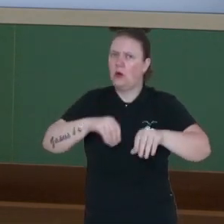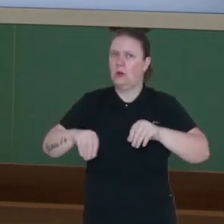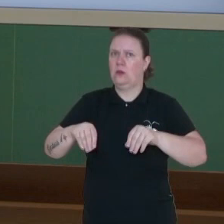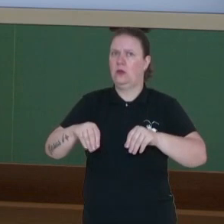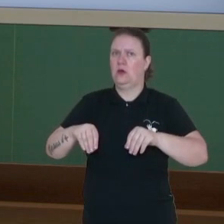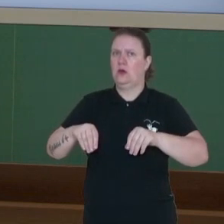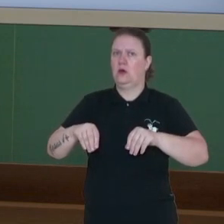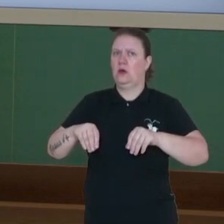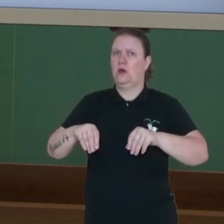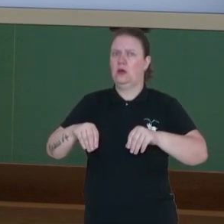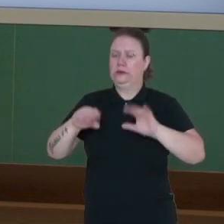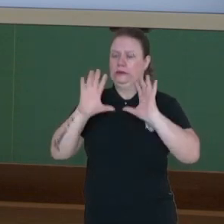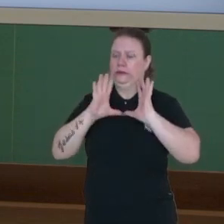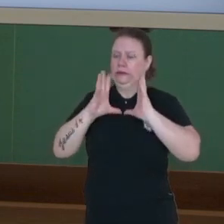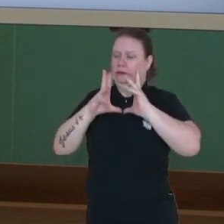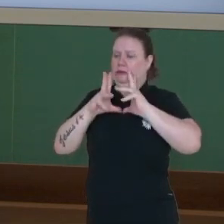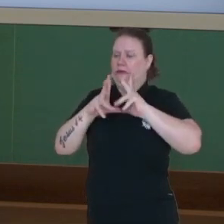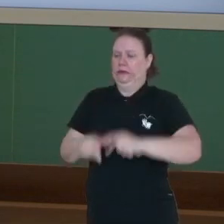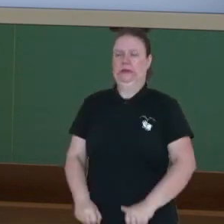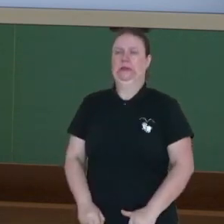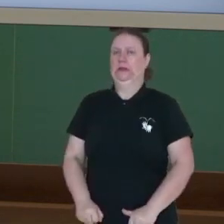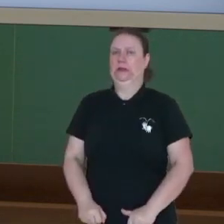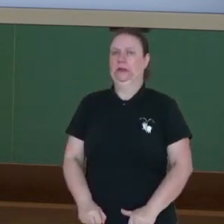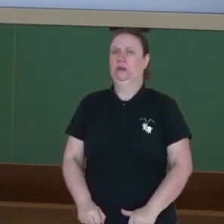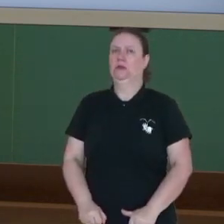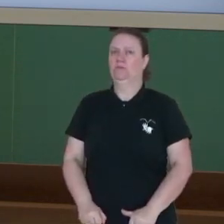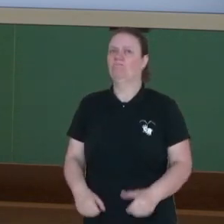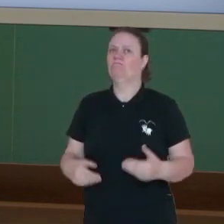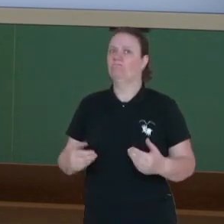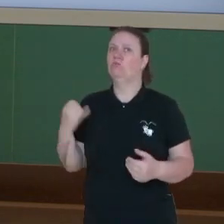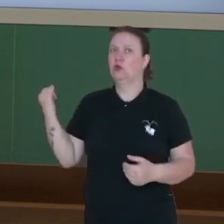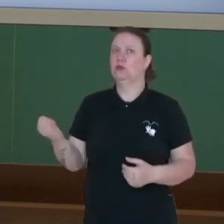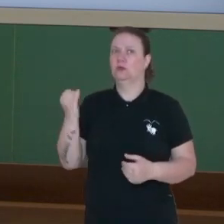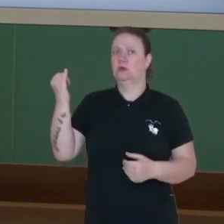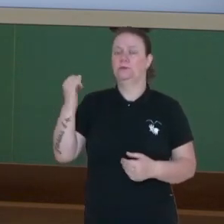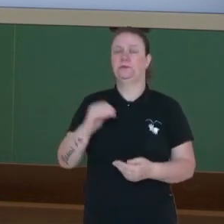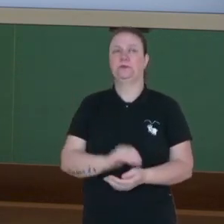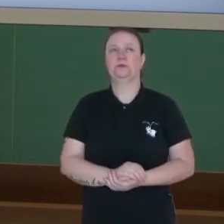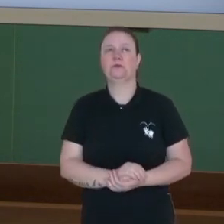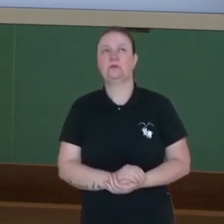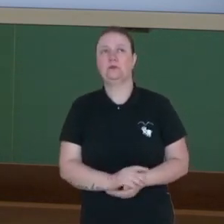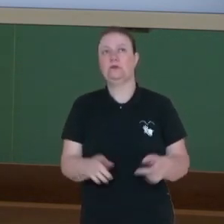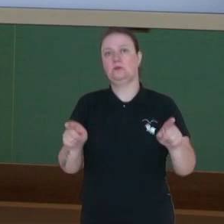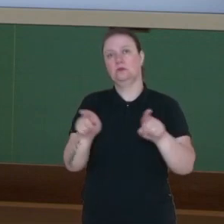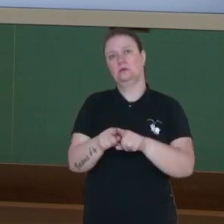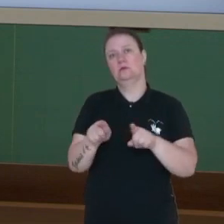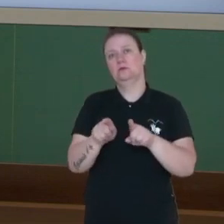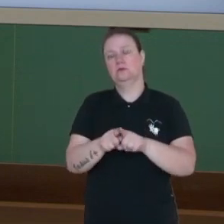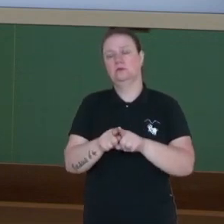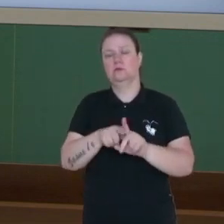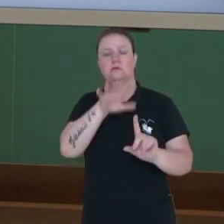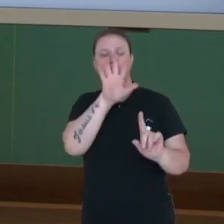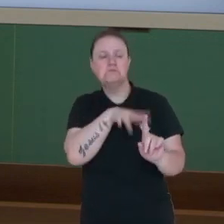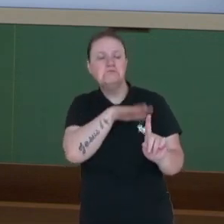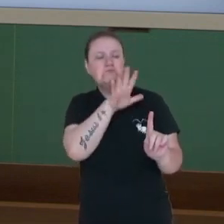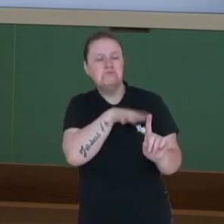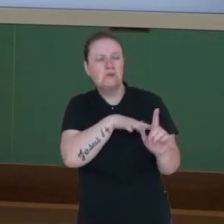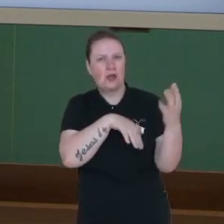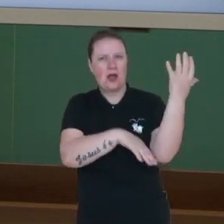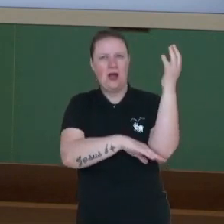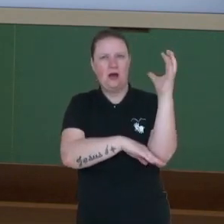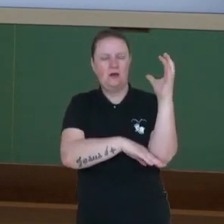planta sagrada, né? A erva mate uma planta sagrada. Além disso, eles a reverenciavam